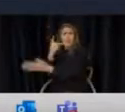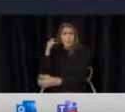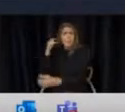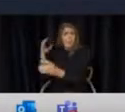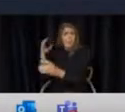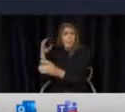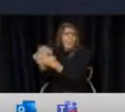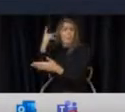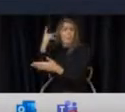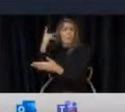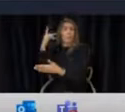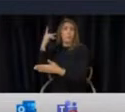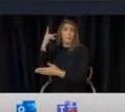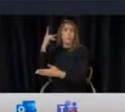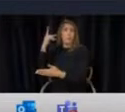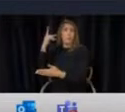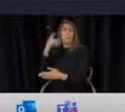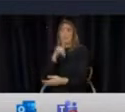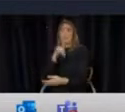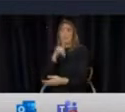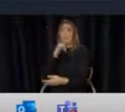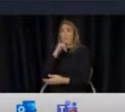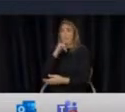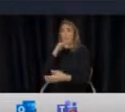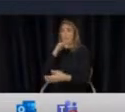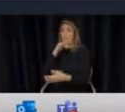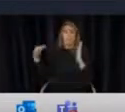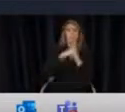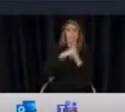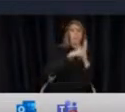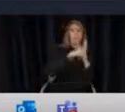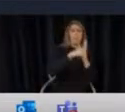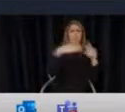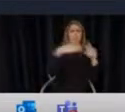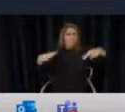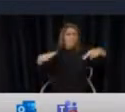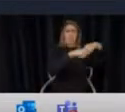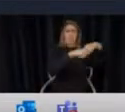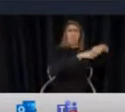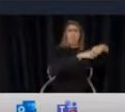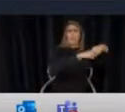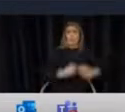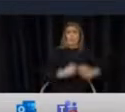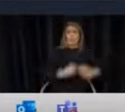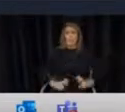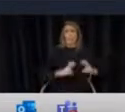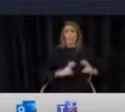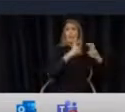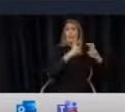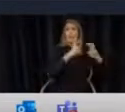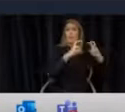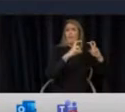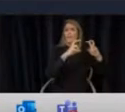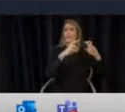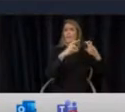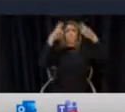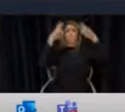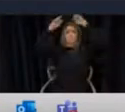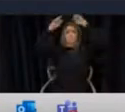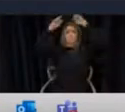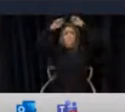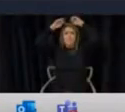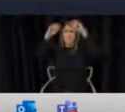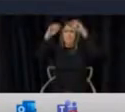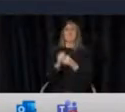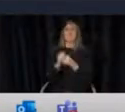sofreu um afogamento, né? Uma neoplasia, que é o câncer, né? Do sistema nervoso central. Então,